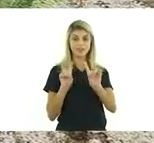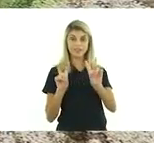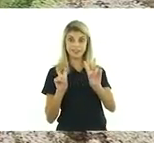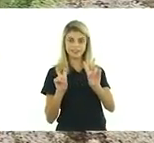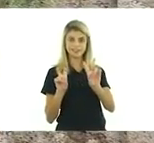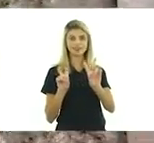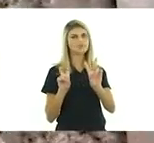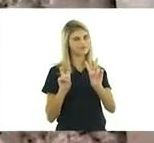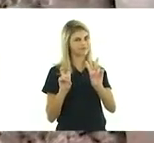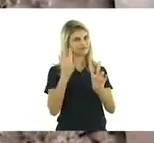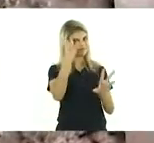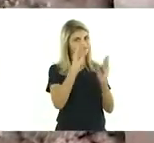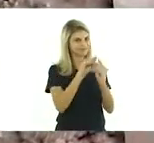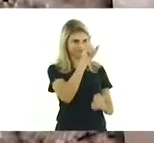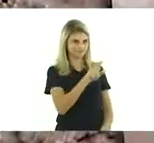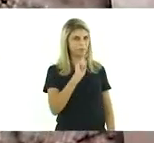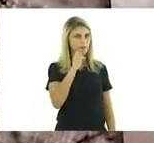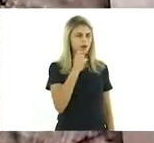conhece o Paes.